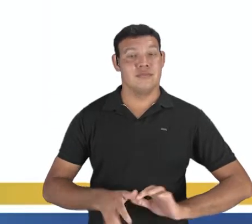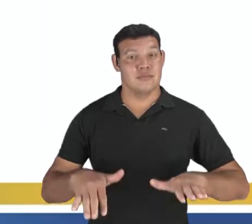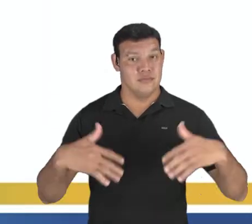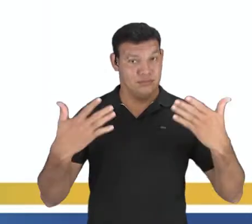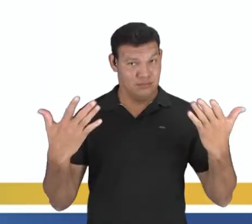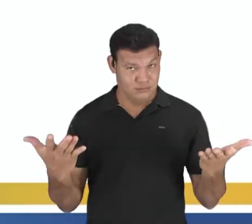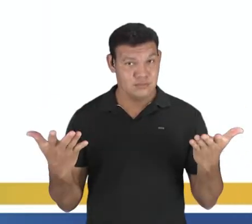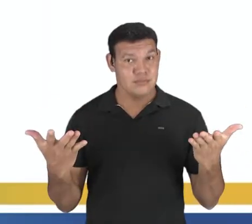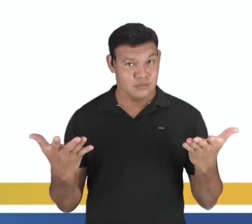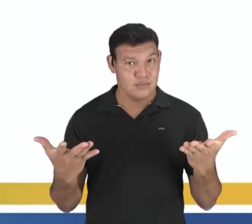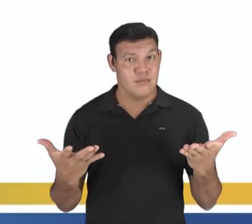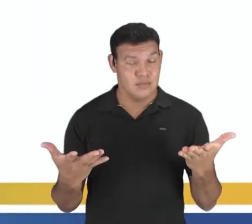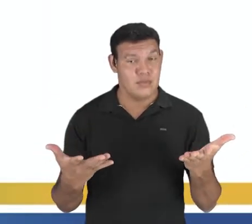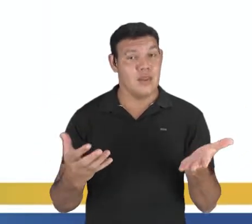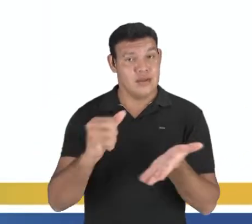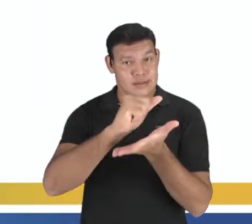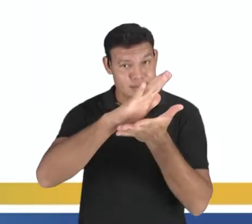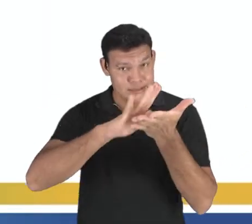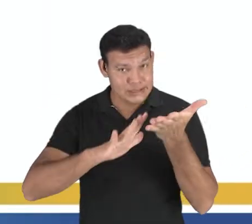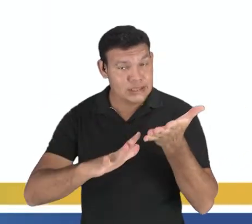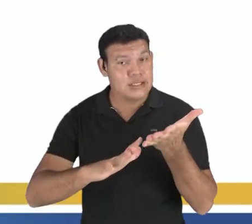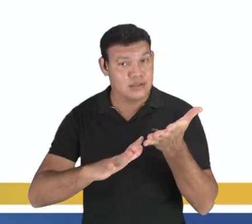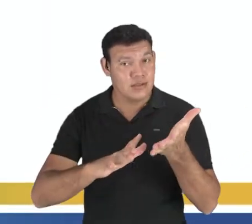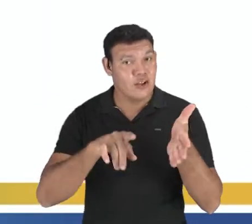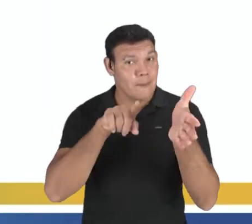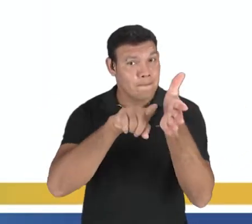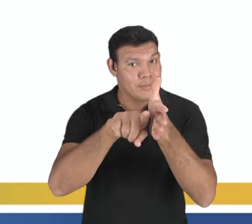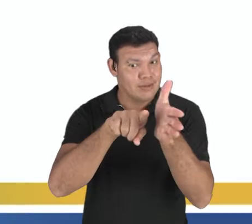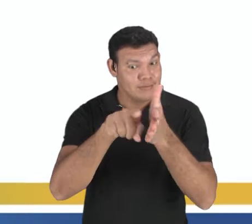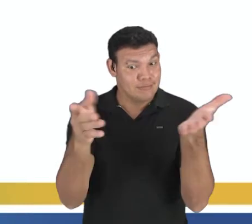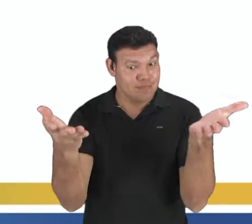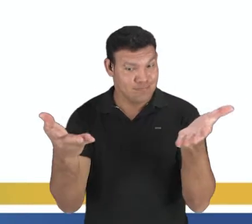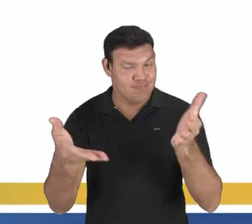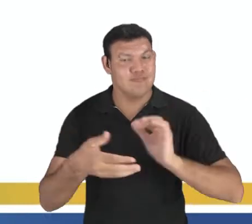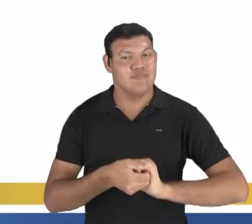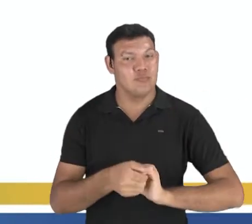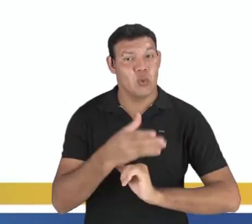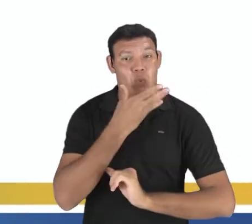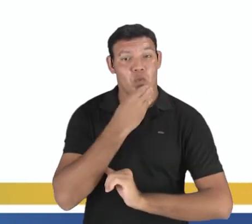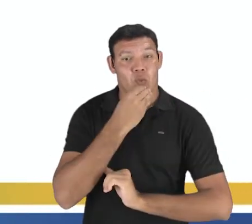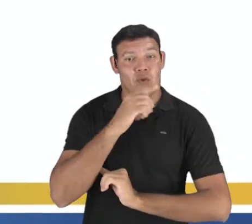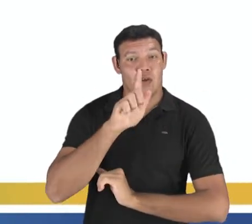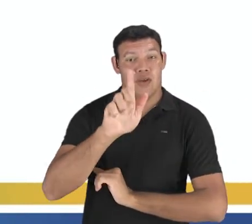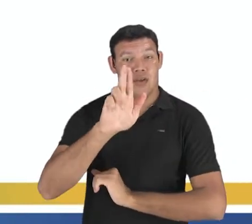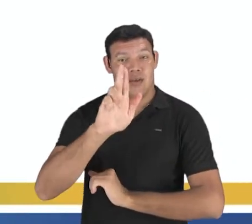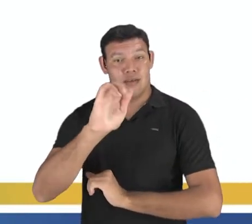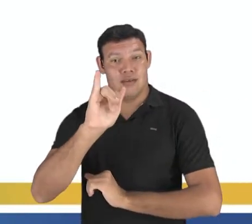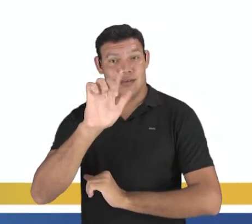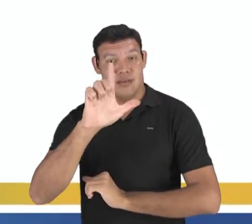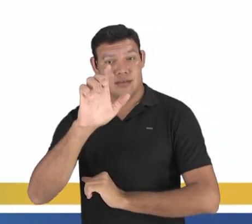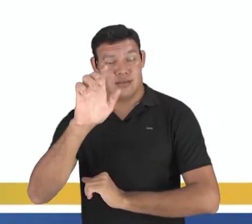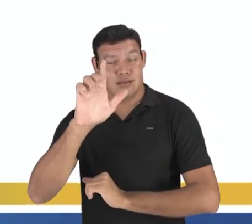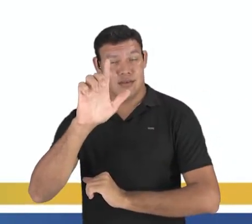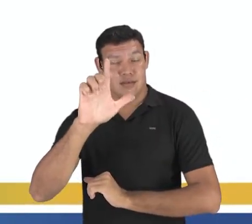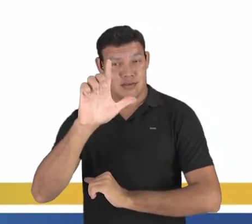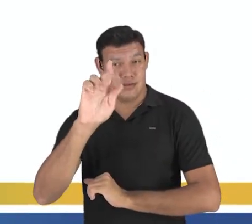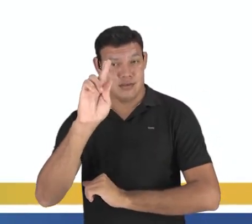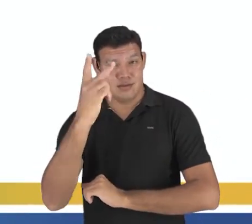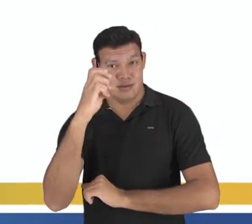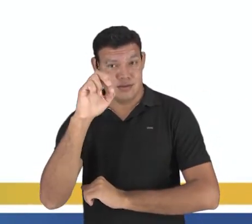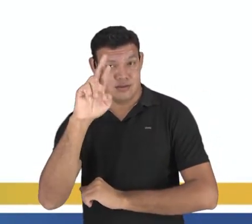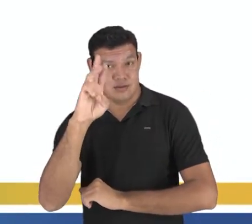Bem, pessoal, e aí na situação nós vamos ter a seguinte questão. Guilherme abasteceu seu carro com